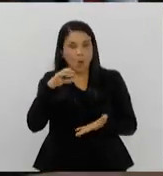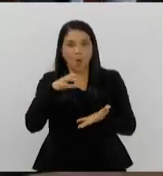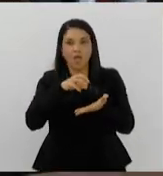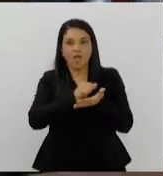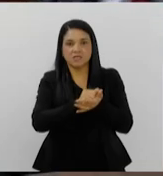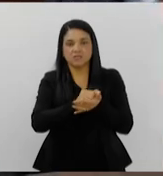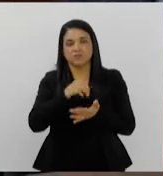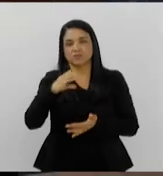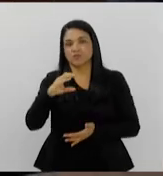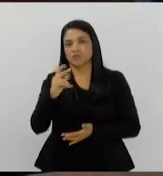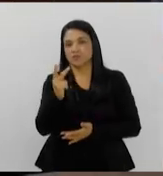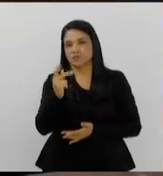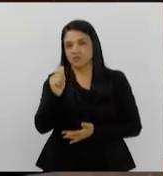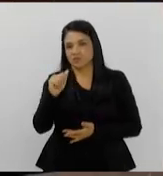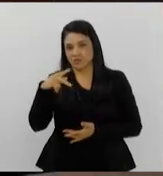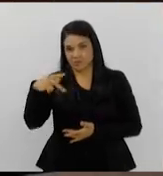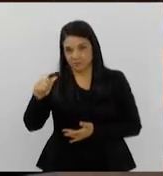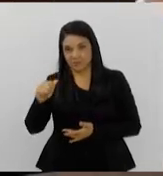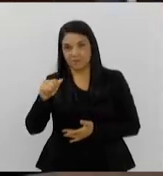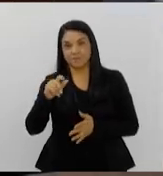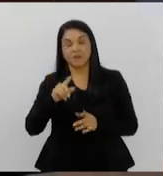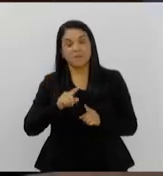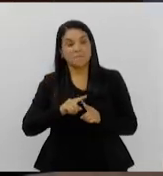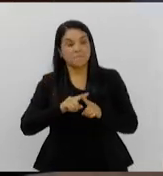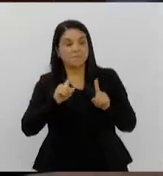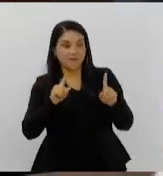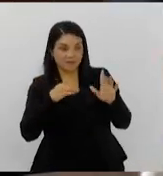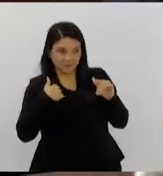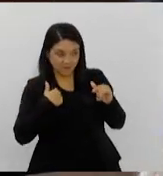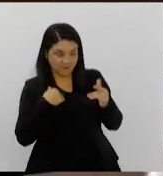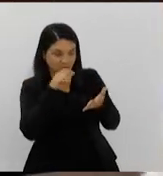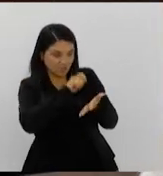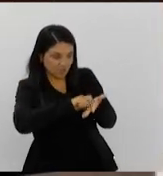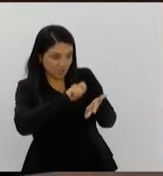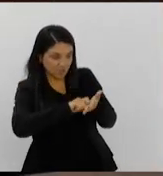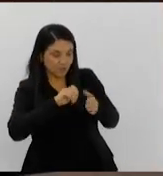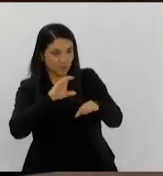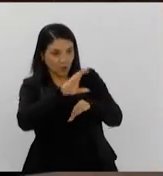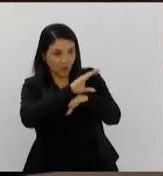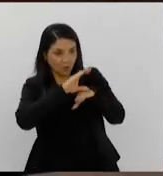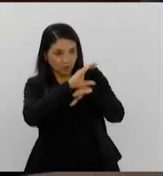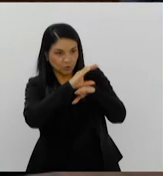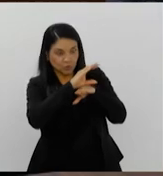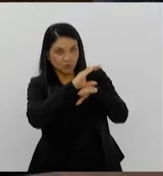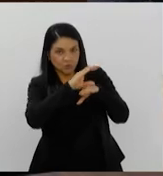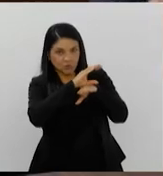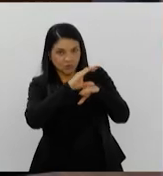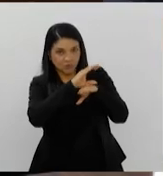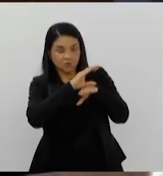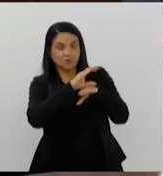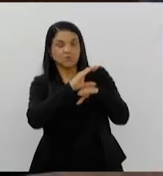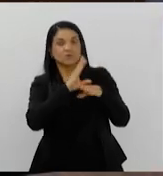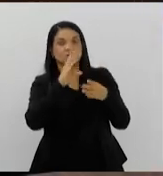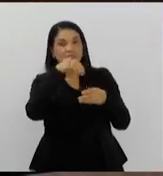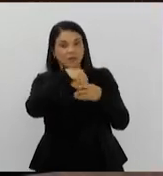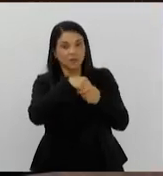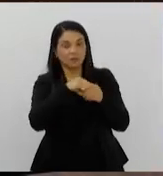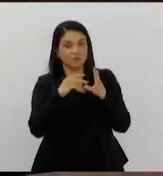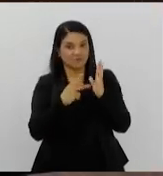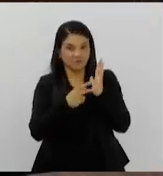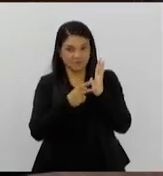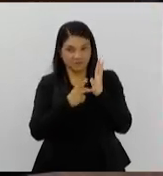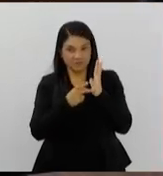mas mesmo estando escrito nos atos de constituição do sindicato, eu acho que não, isso